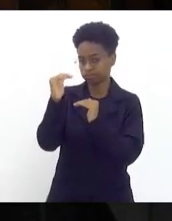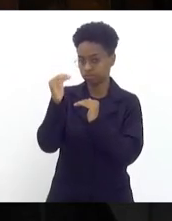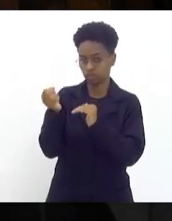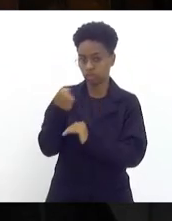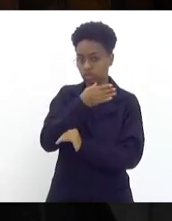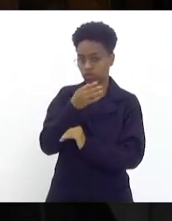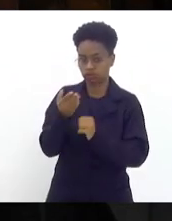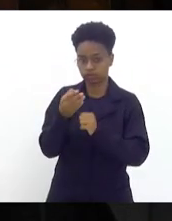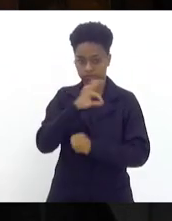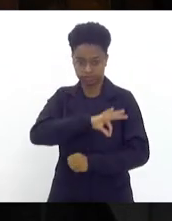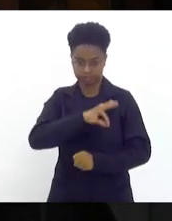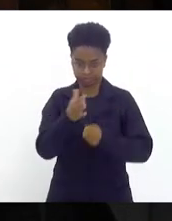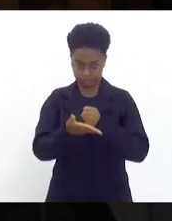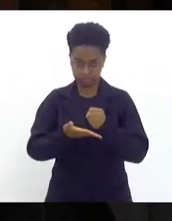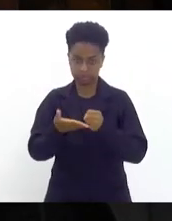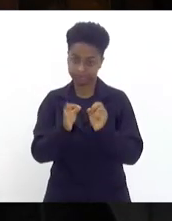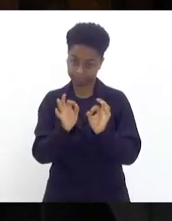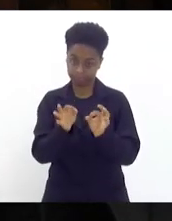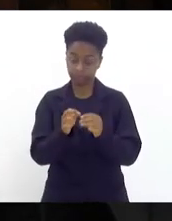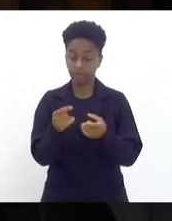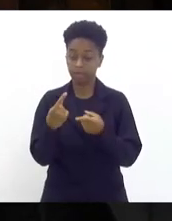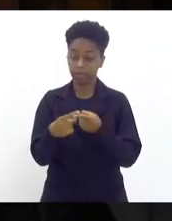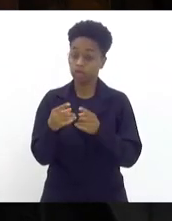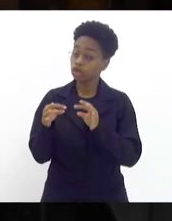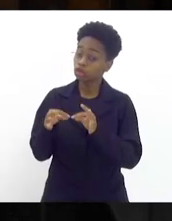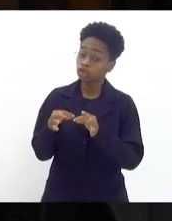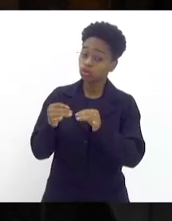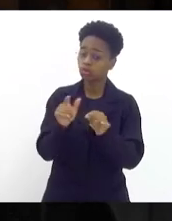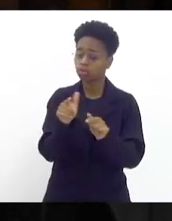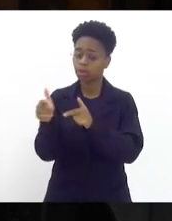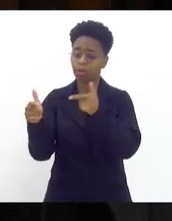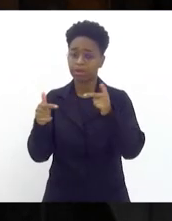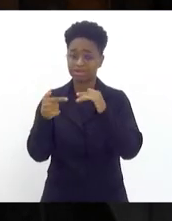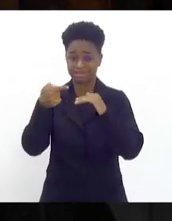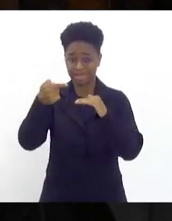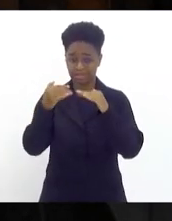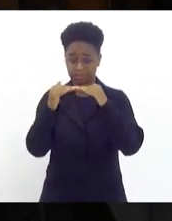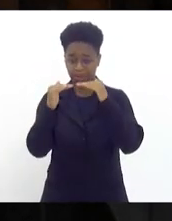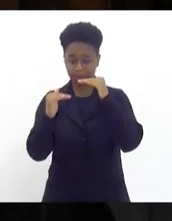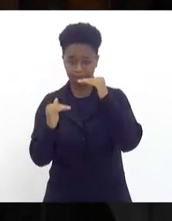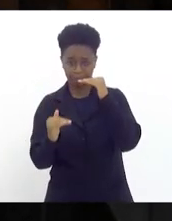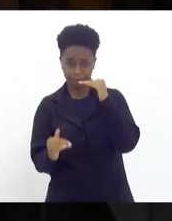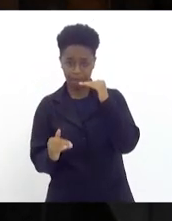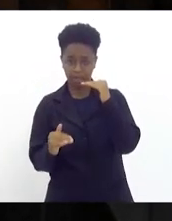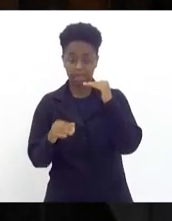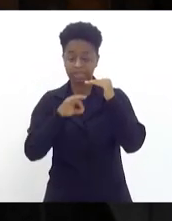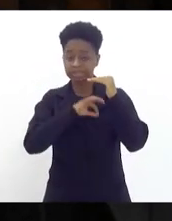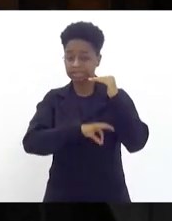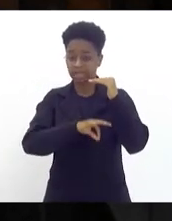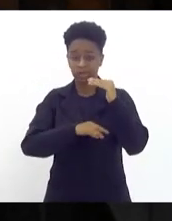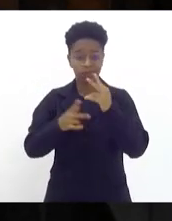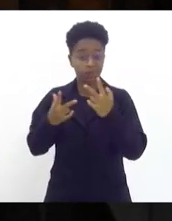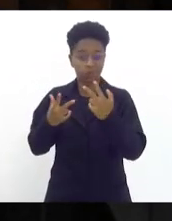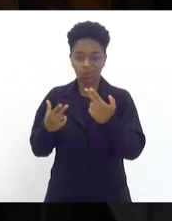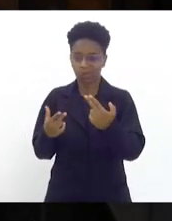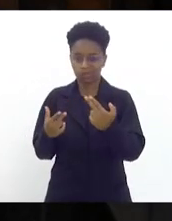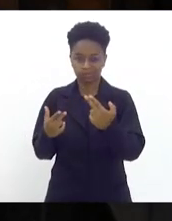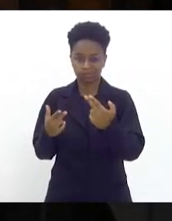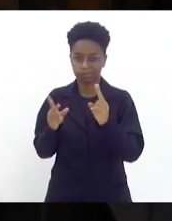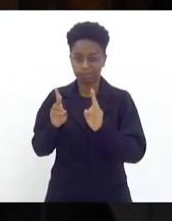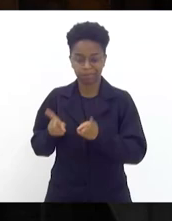piso porque todos os outros sete ganharam exatamente igual